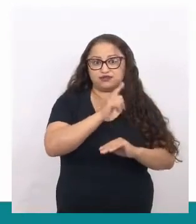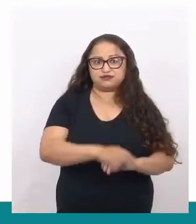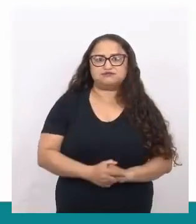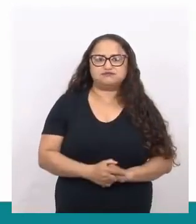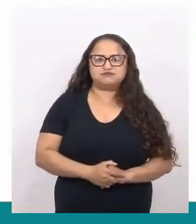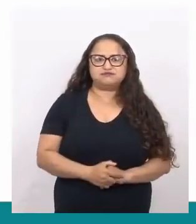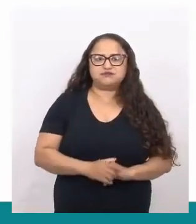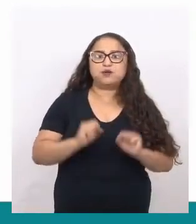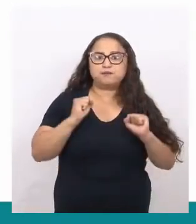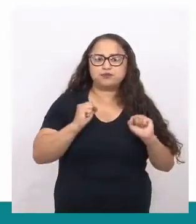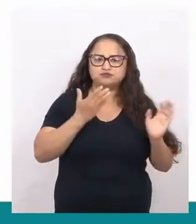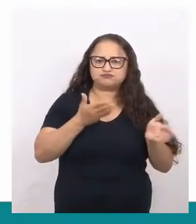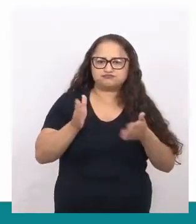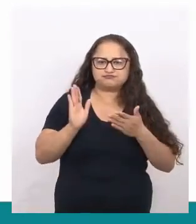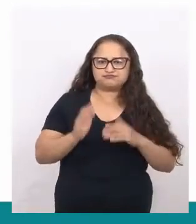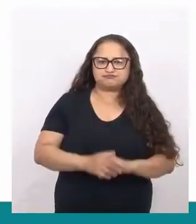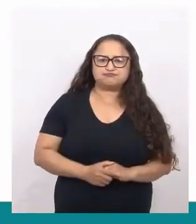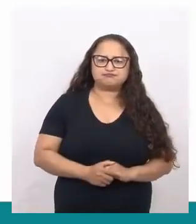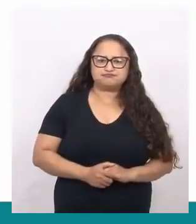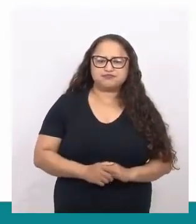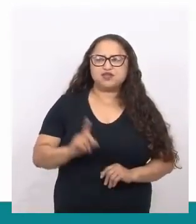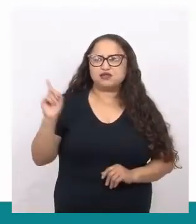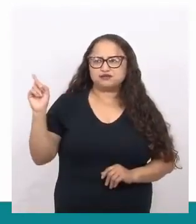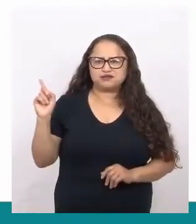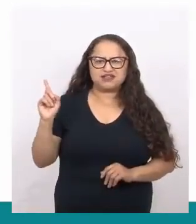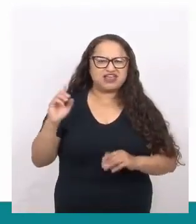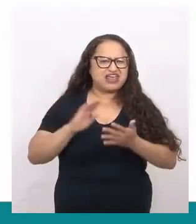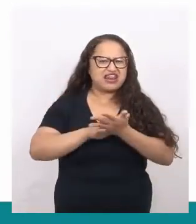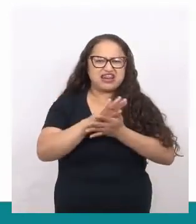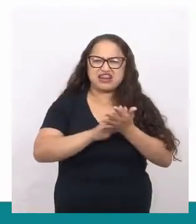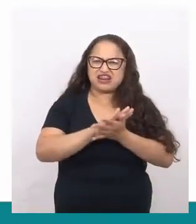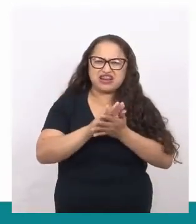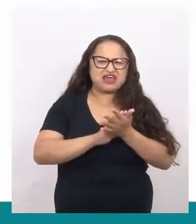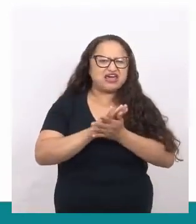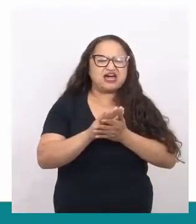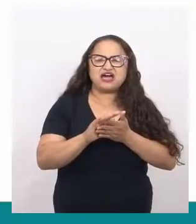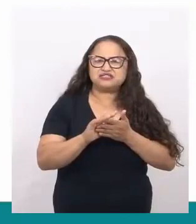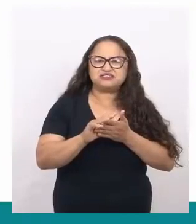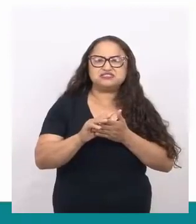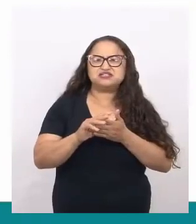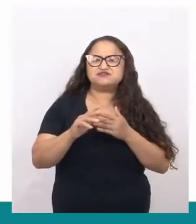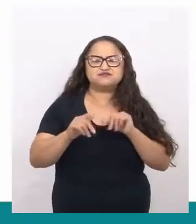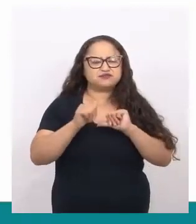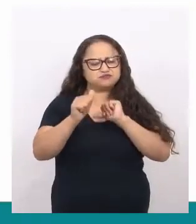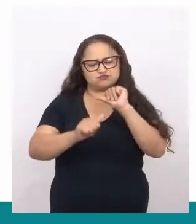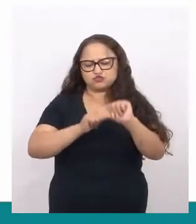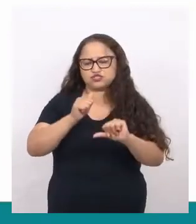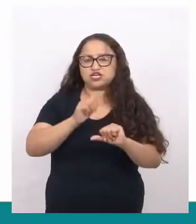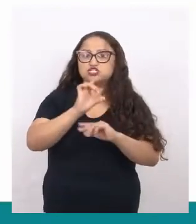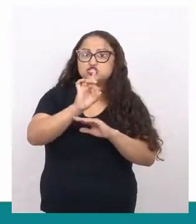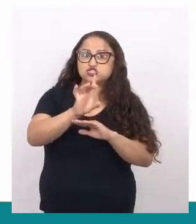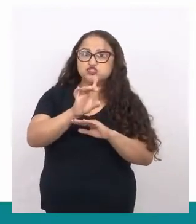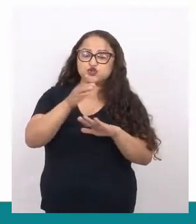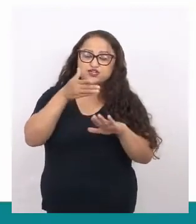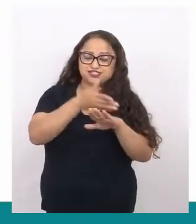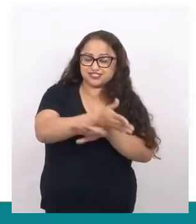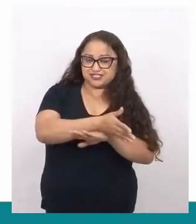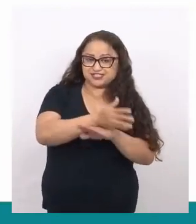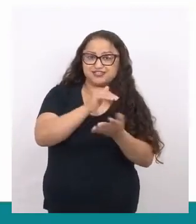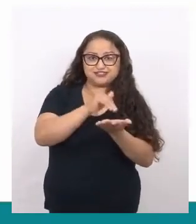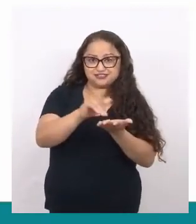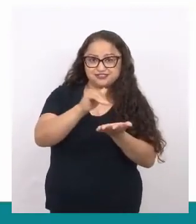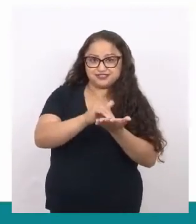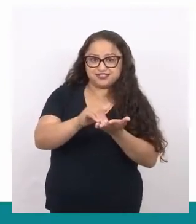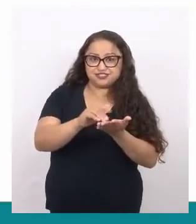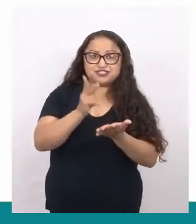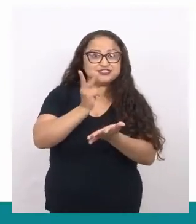Pode passar. Bom, pessoal, aqui não muda nada do que vocês já estão fazendo ao longo do ano, basta acessar a sede, sempre prestando